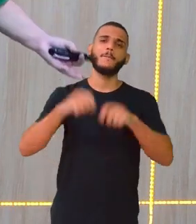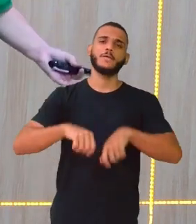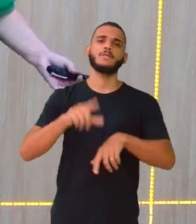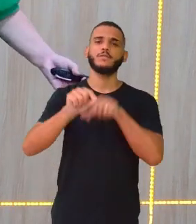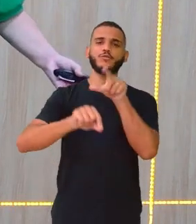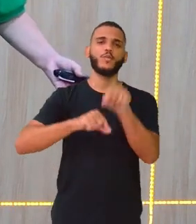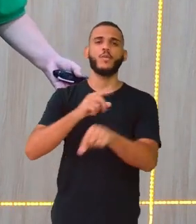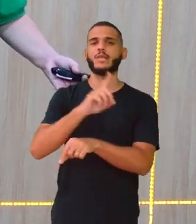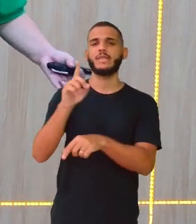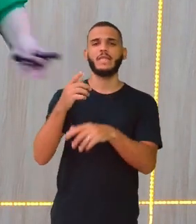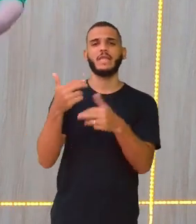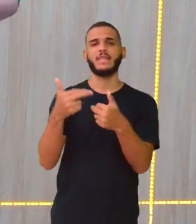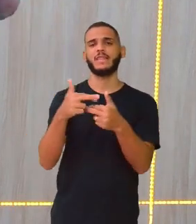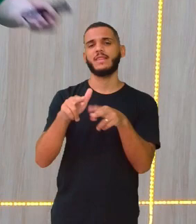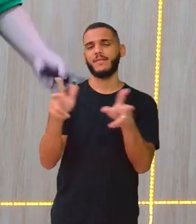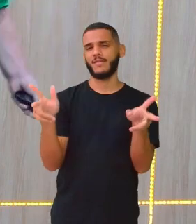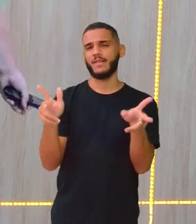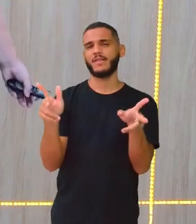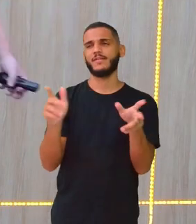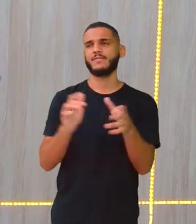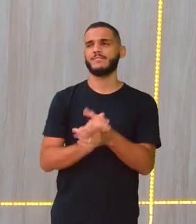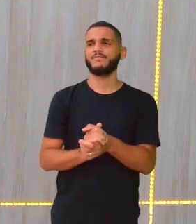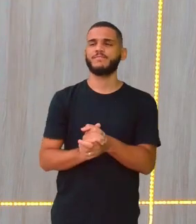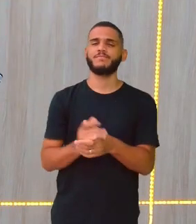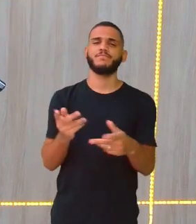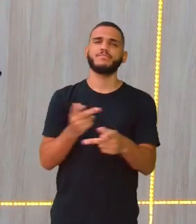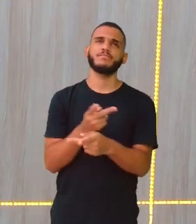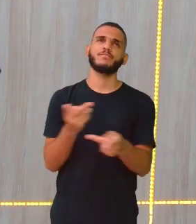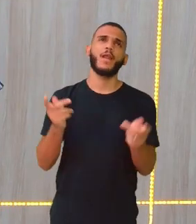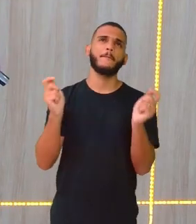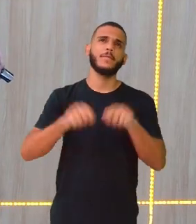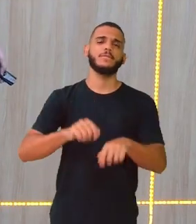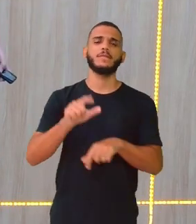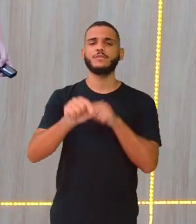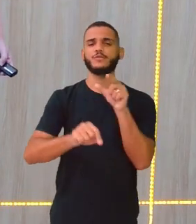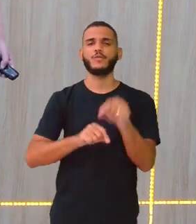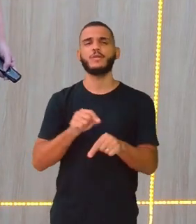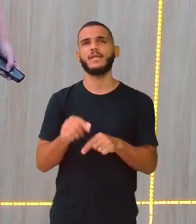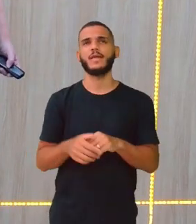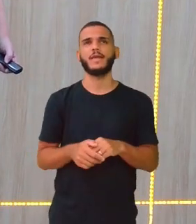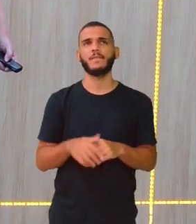data diferente. Você pode escolher